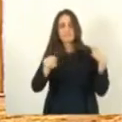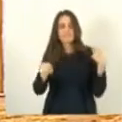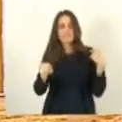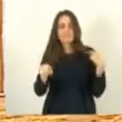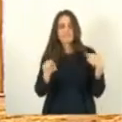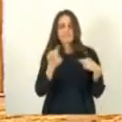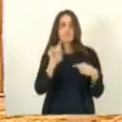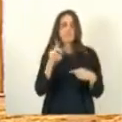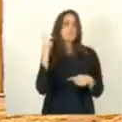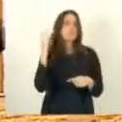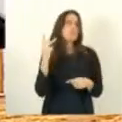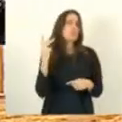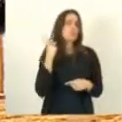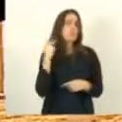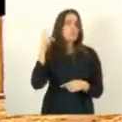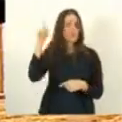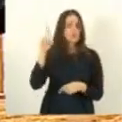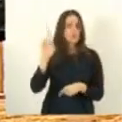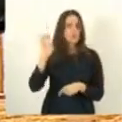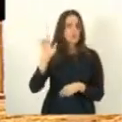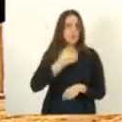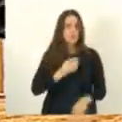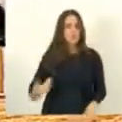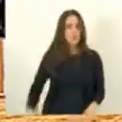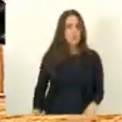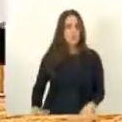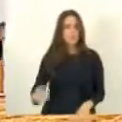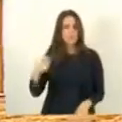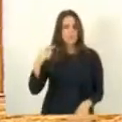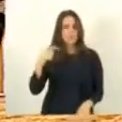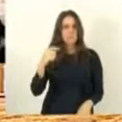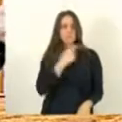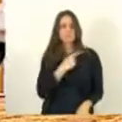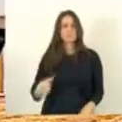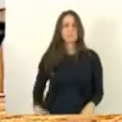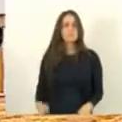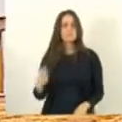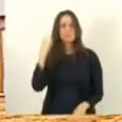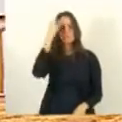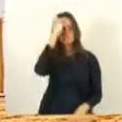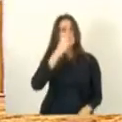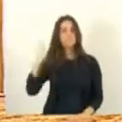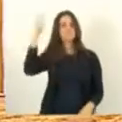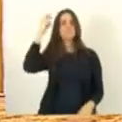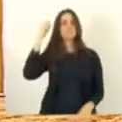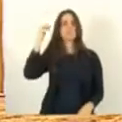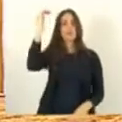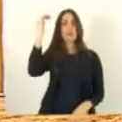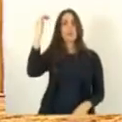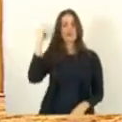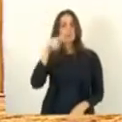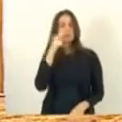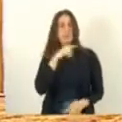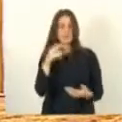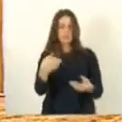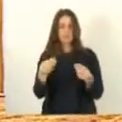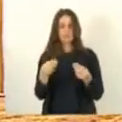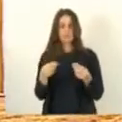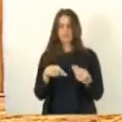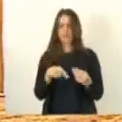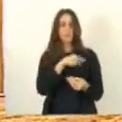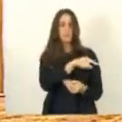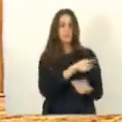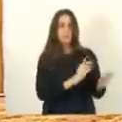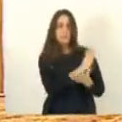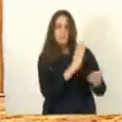do Estado, que tem, então, uma inteligência e uma capacidade muito maior do que nós, pode dizer assim: ó, isso que